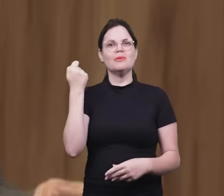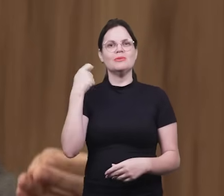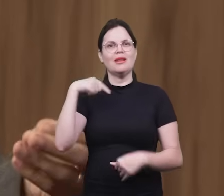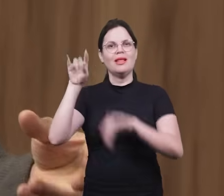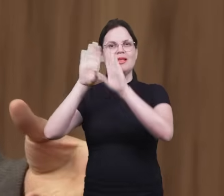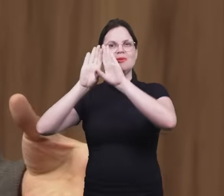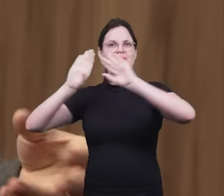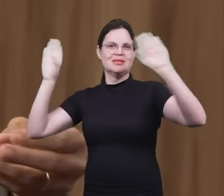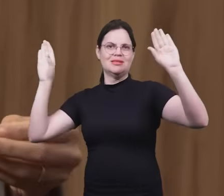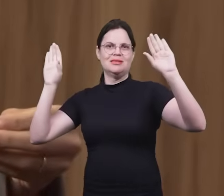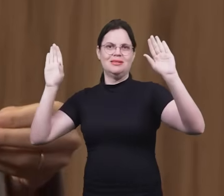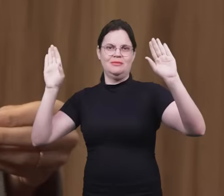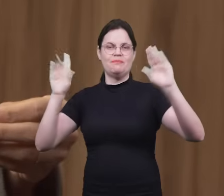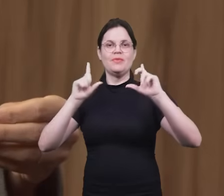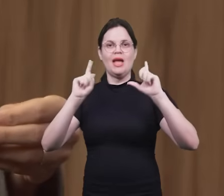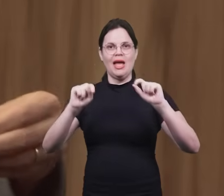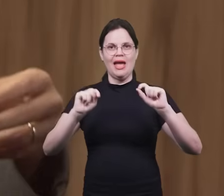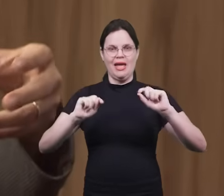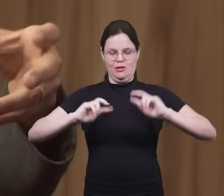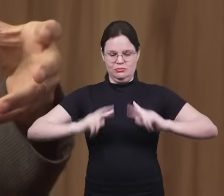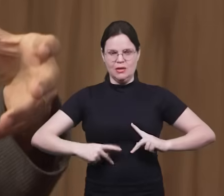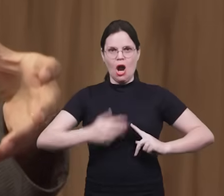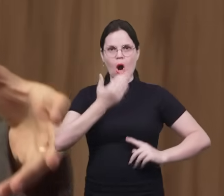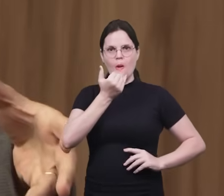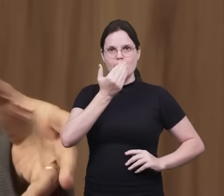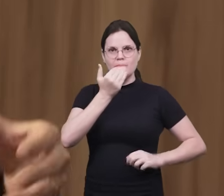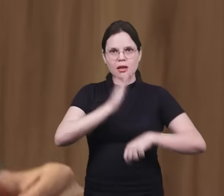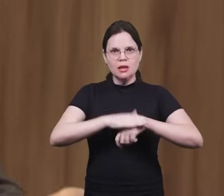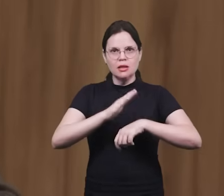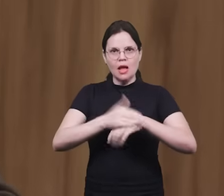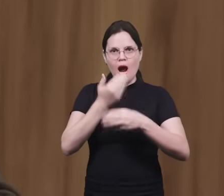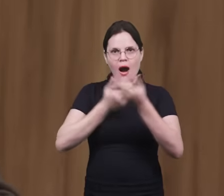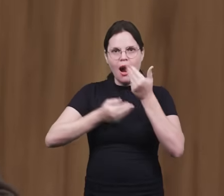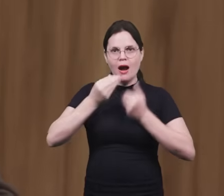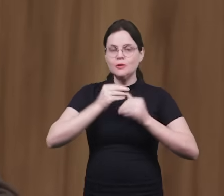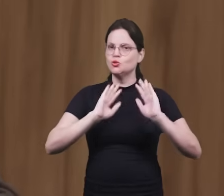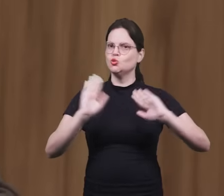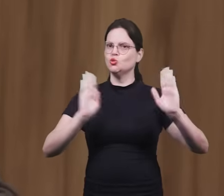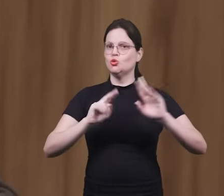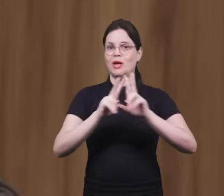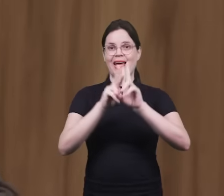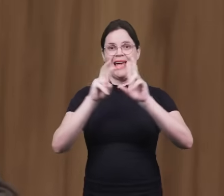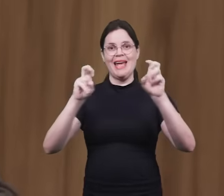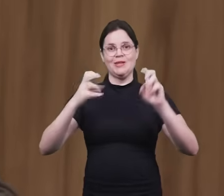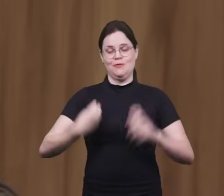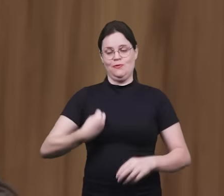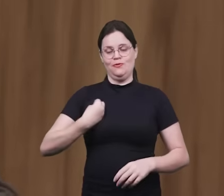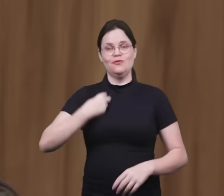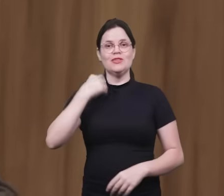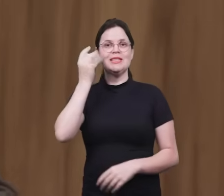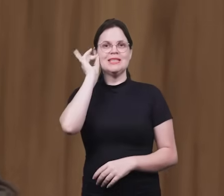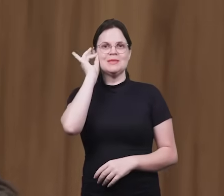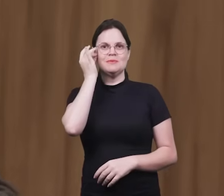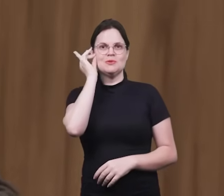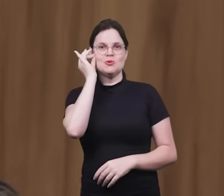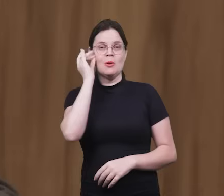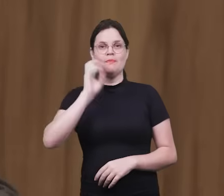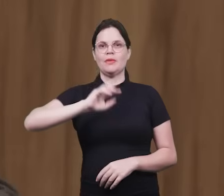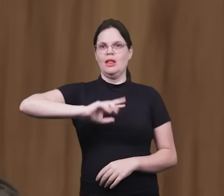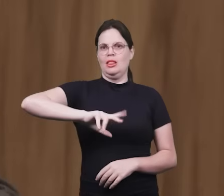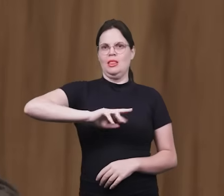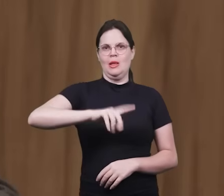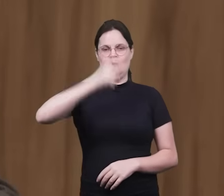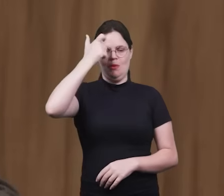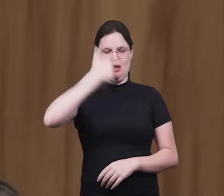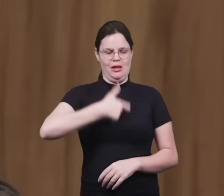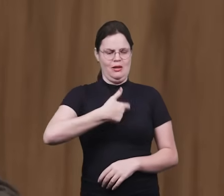alimento humano, é um alimento espiritual. Não é um alimento que sai do coração do homem,